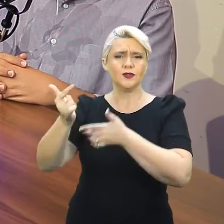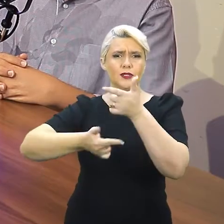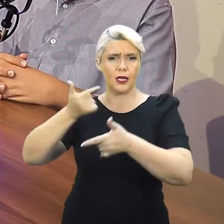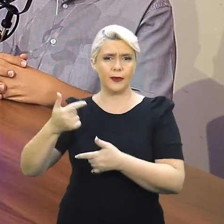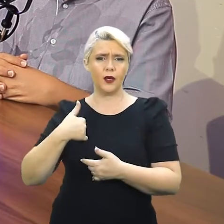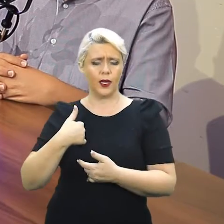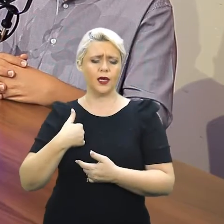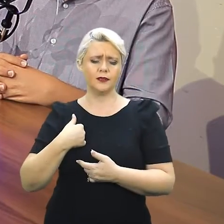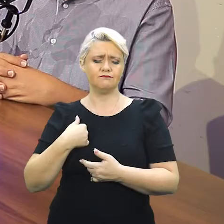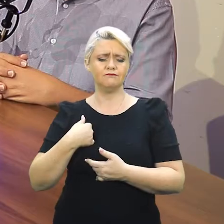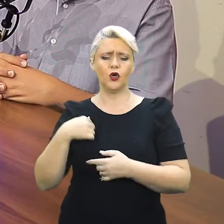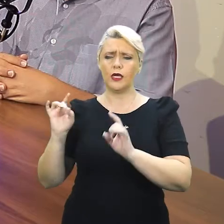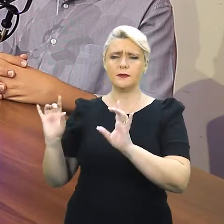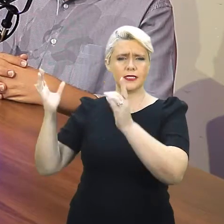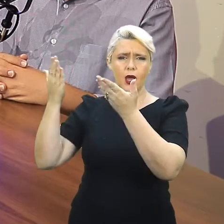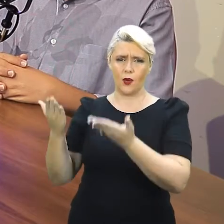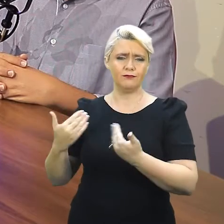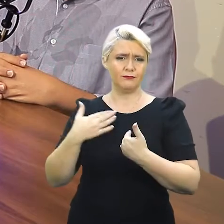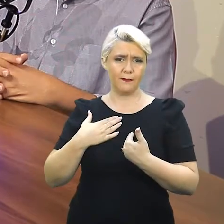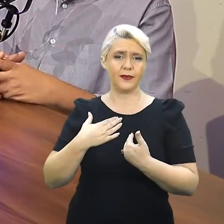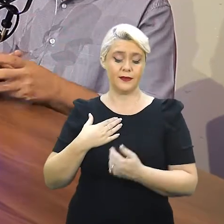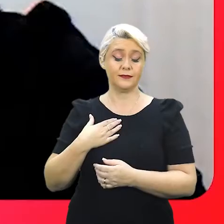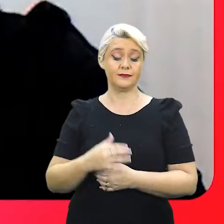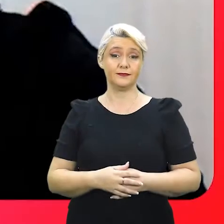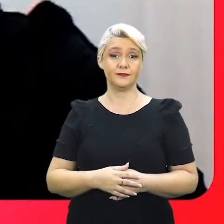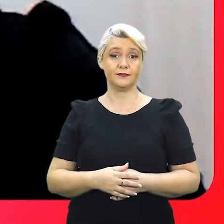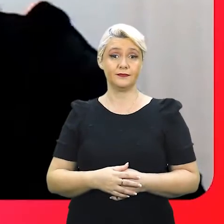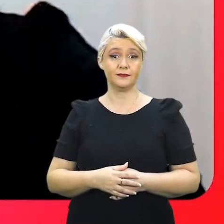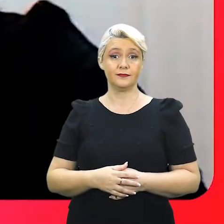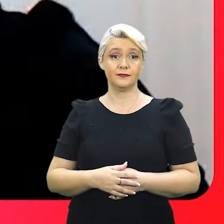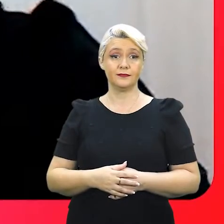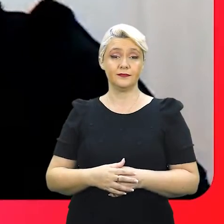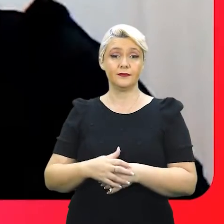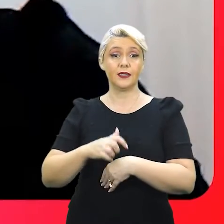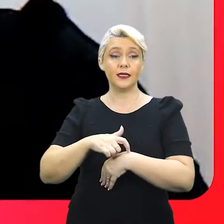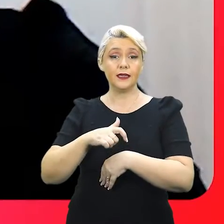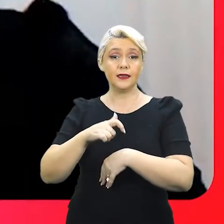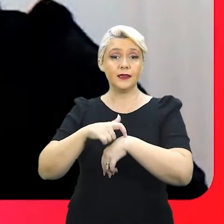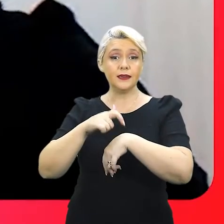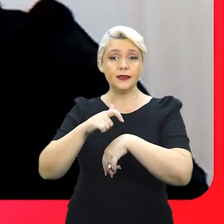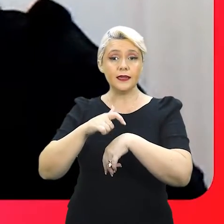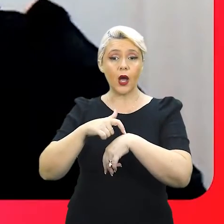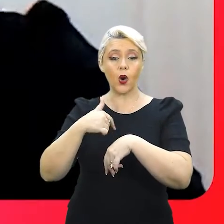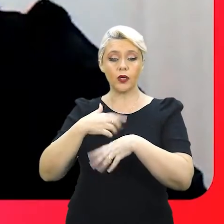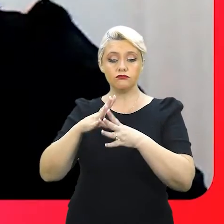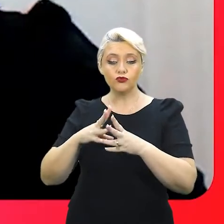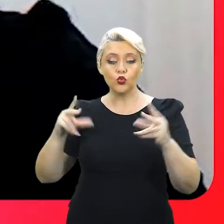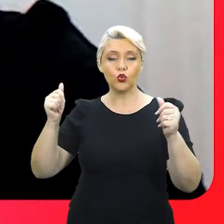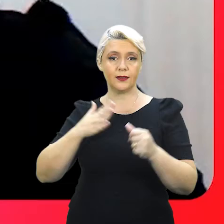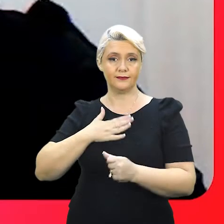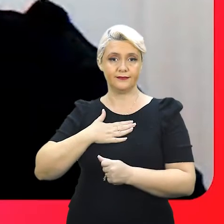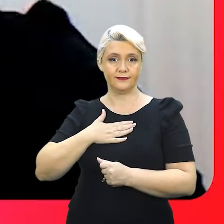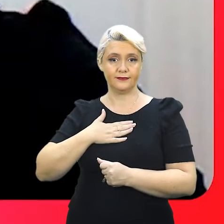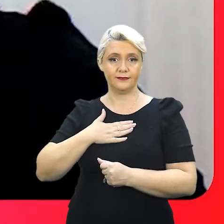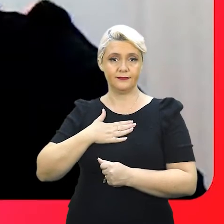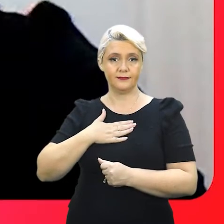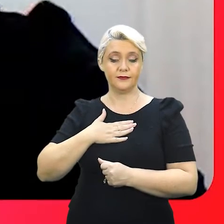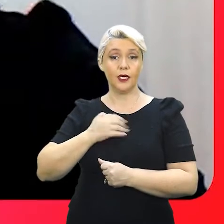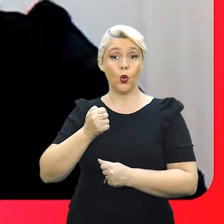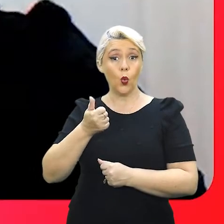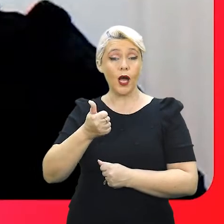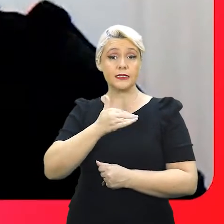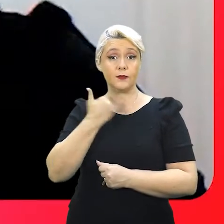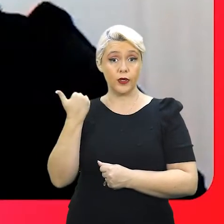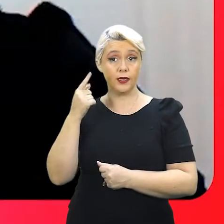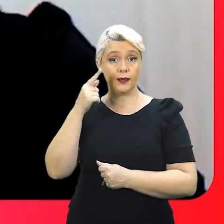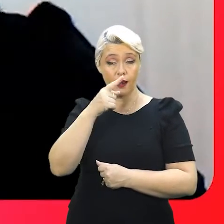muito especial, especialmente na hora escura minha, em que eu quase fui para o colo de Deus,